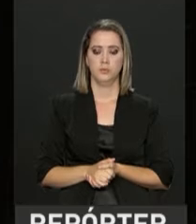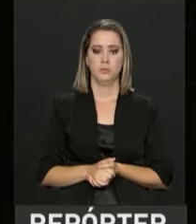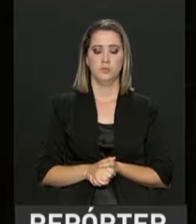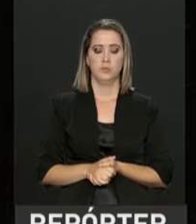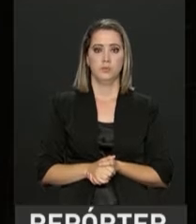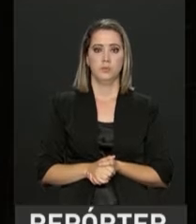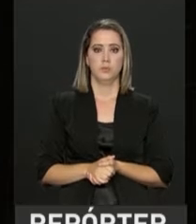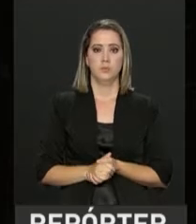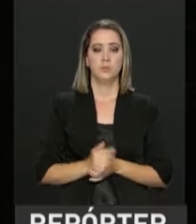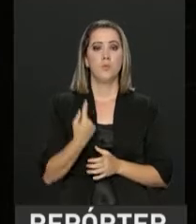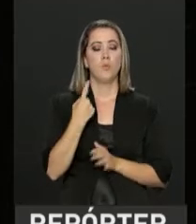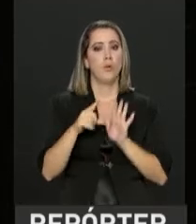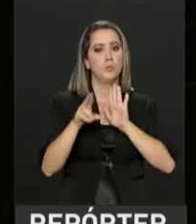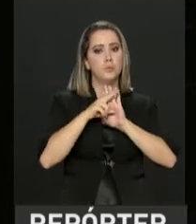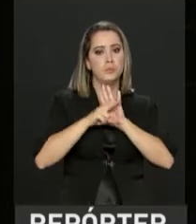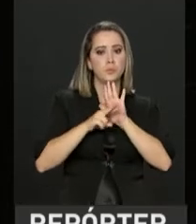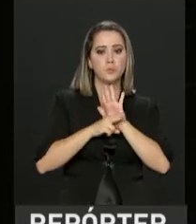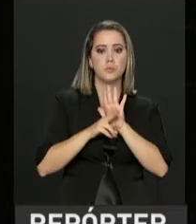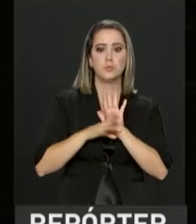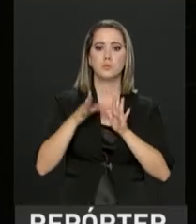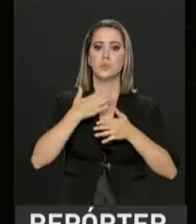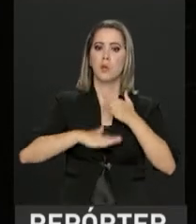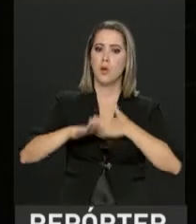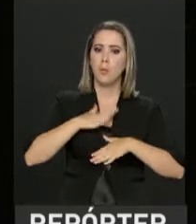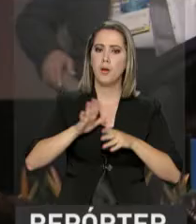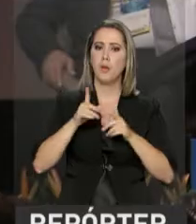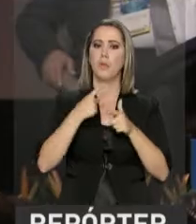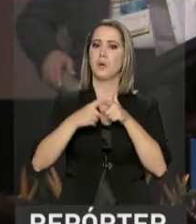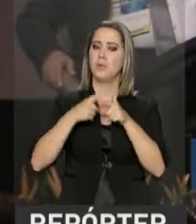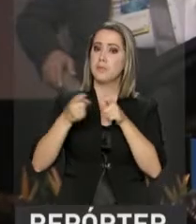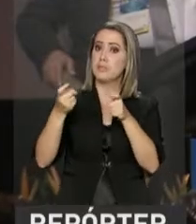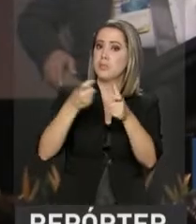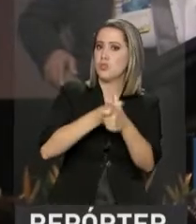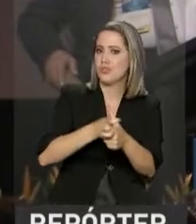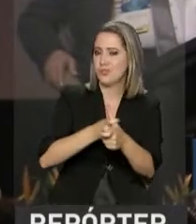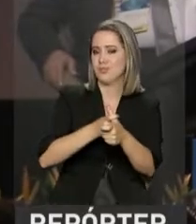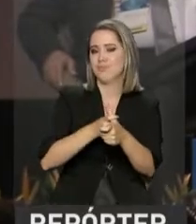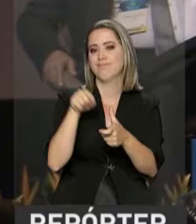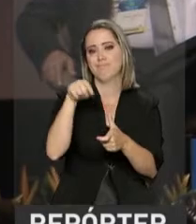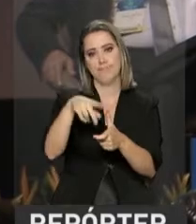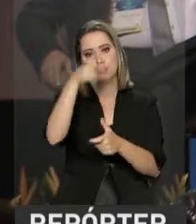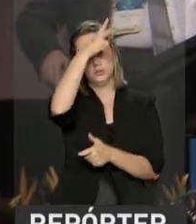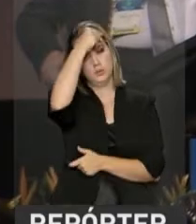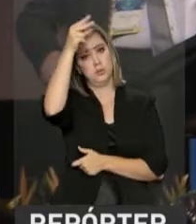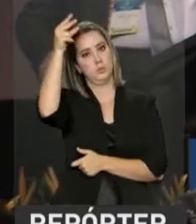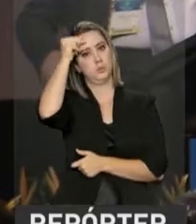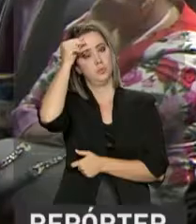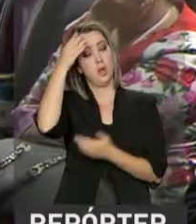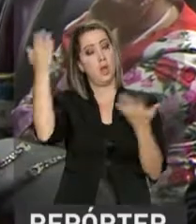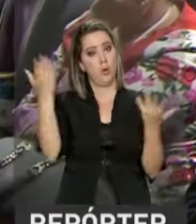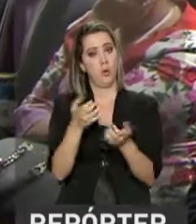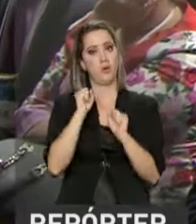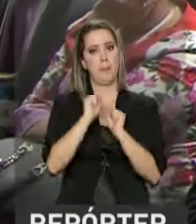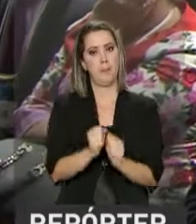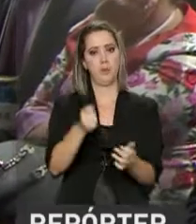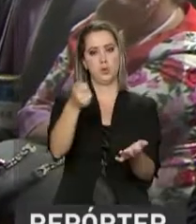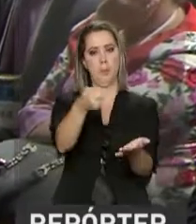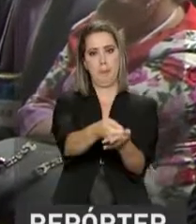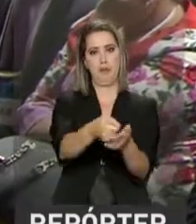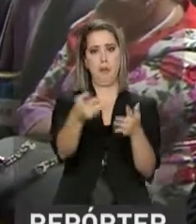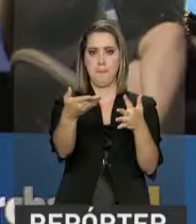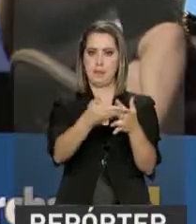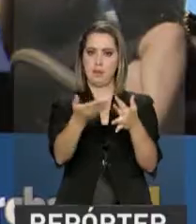Uma medida para aliviar a crise financeira dos municípios. Agora, as prefeituras vão poder financiar as dívidas previdenciárias